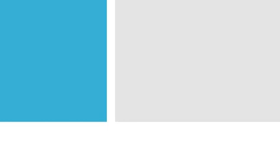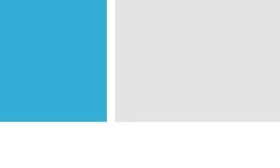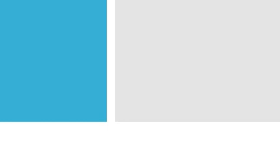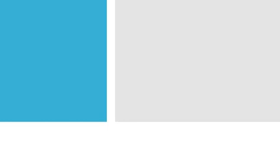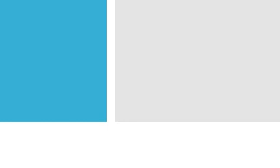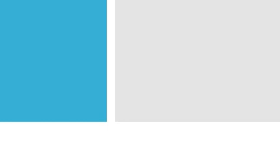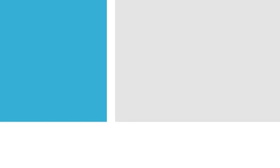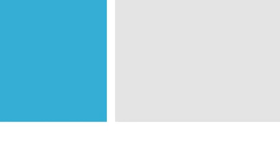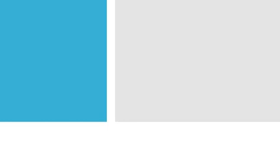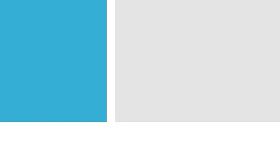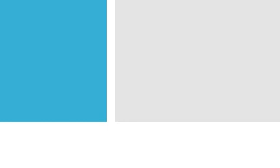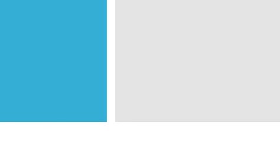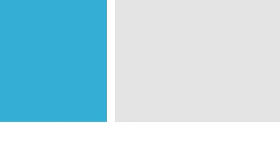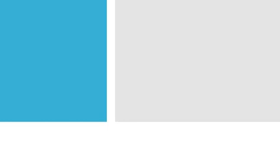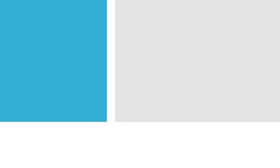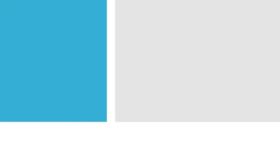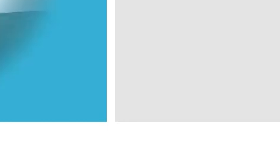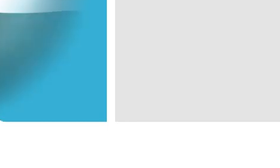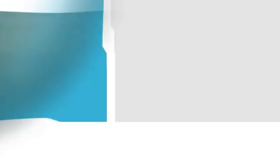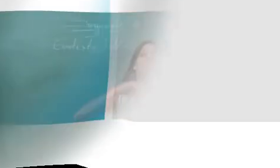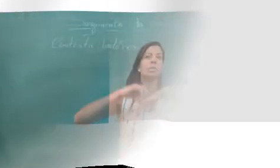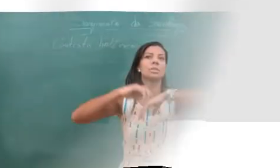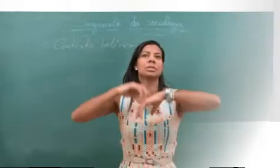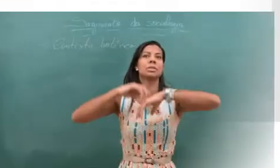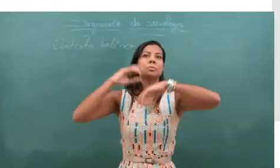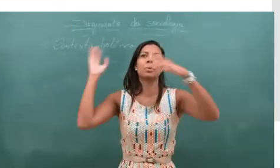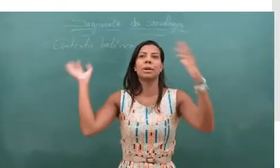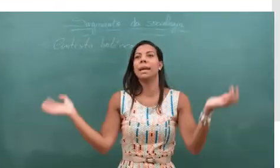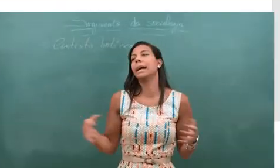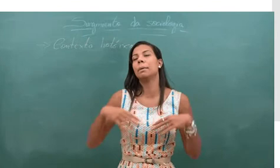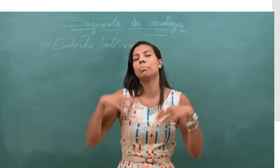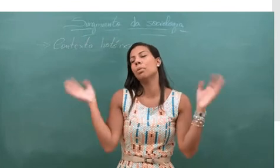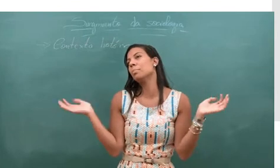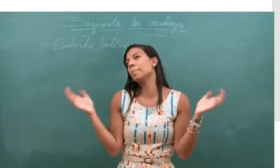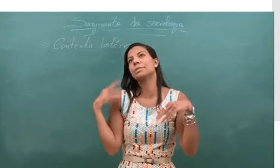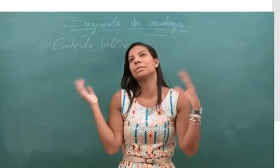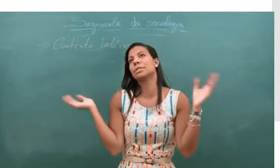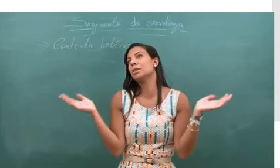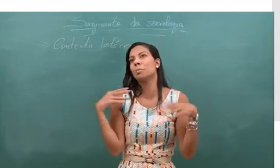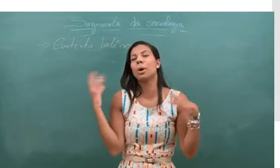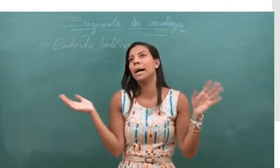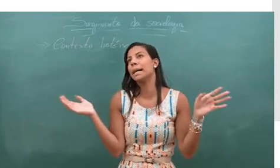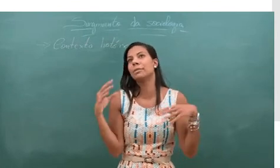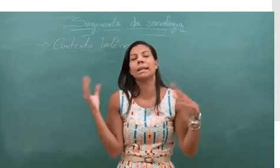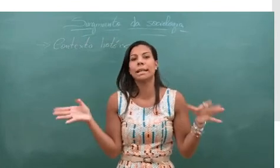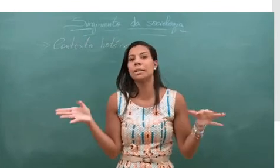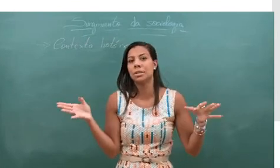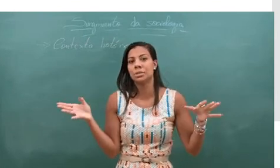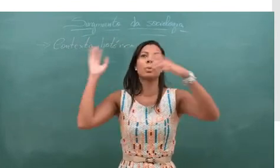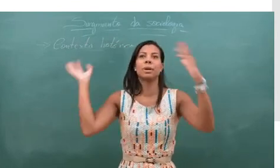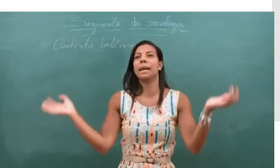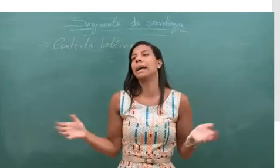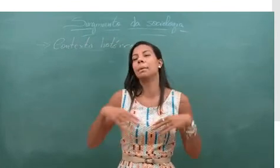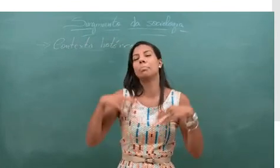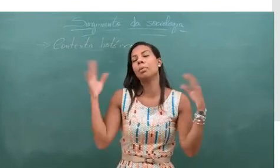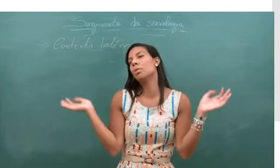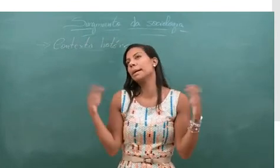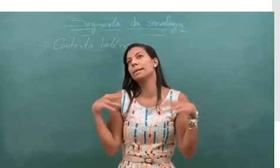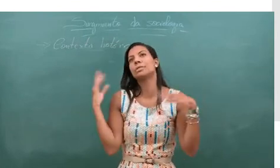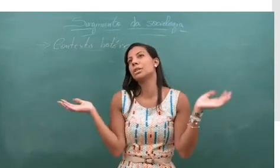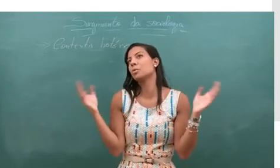ver sobre a linguagem não verbal. Se a linguagem verbal é aquela linguagem, né, que você